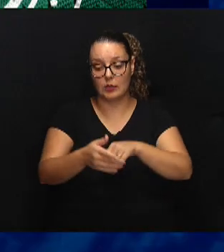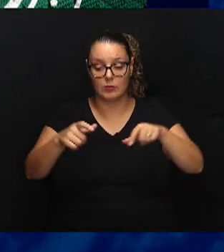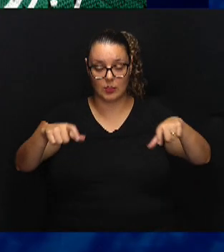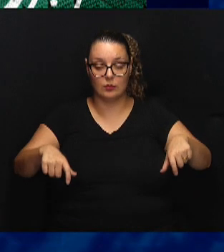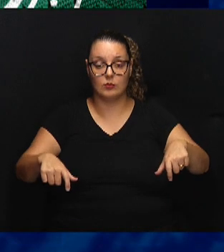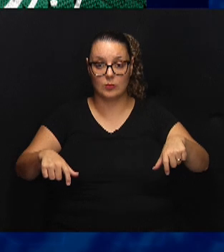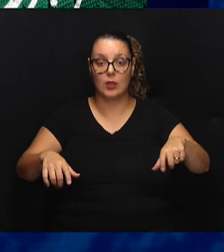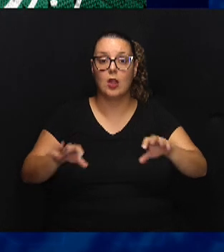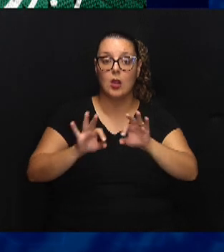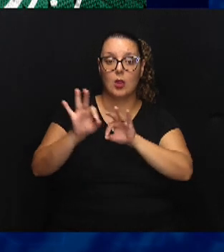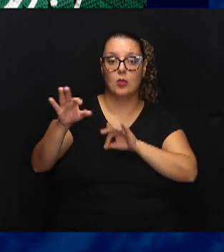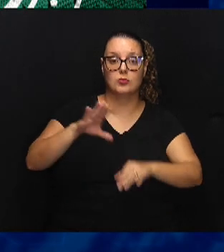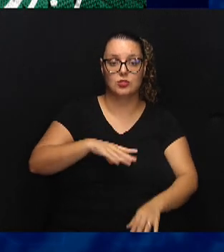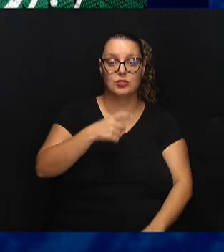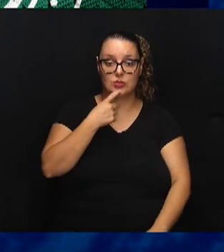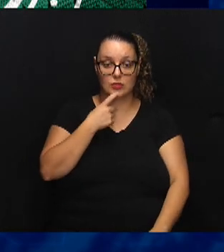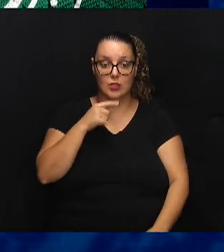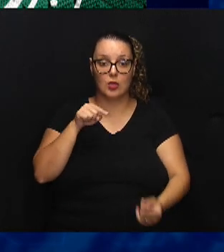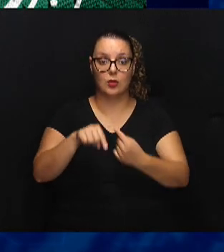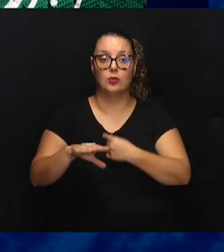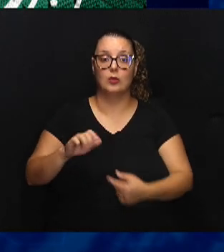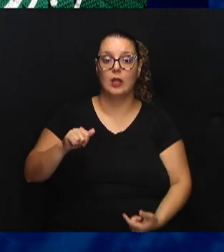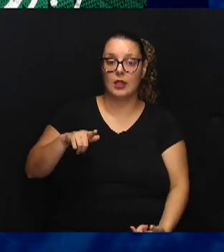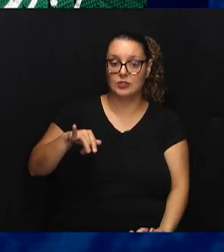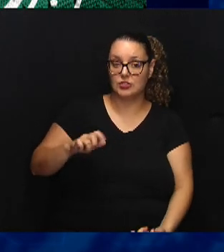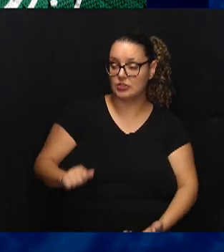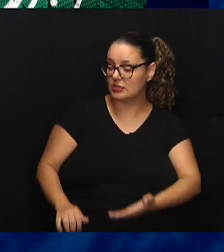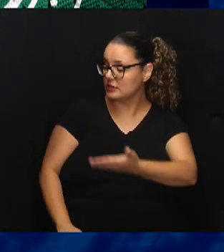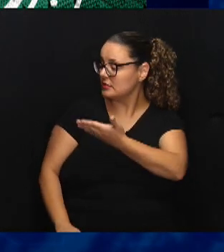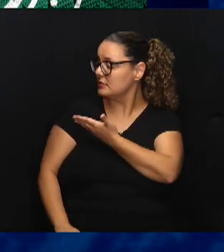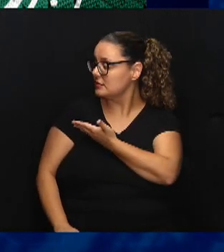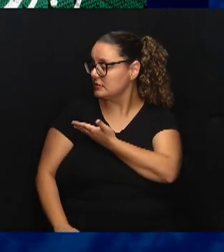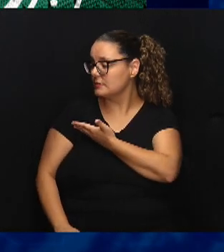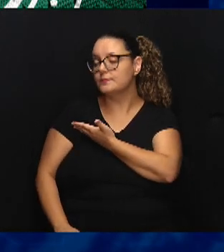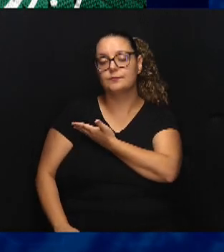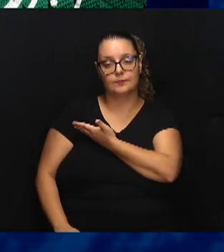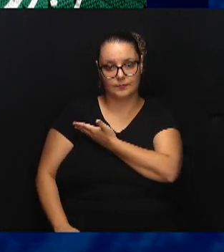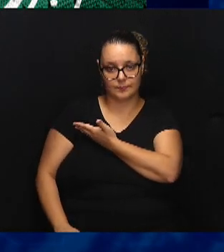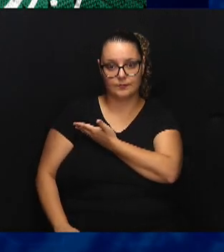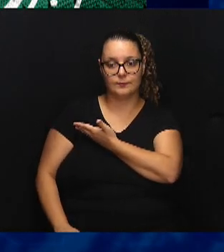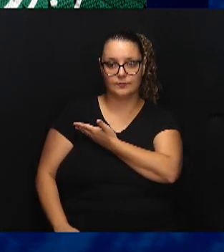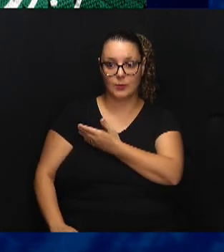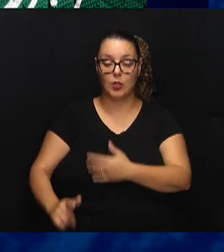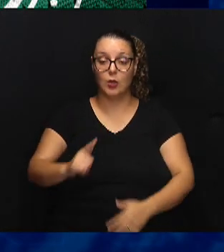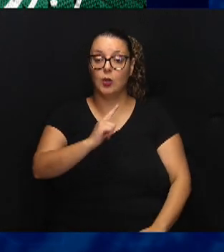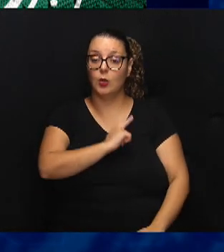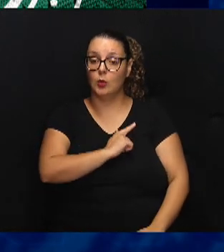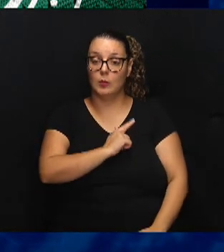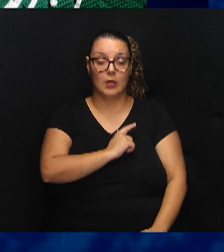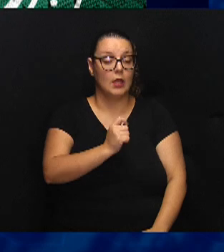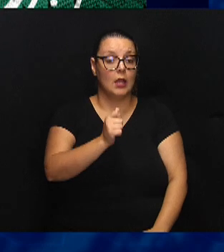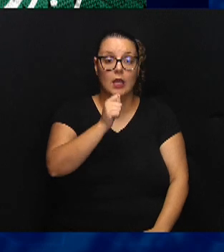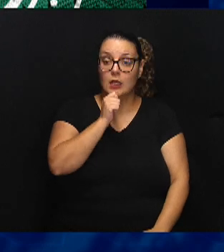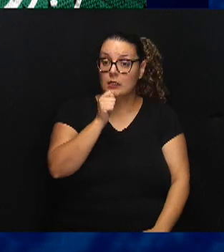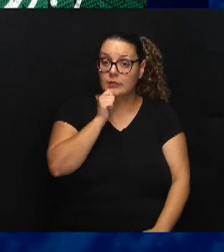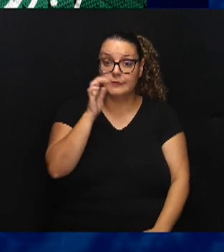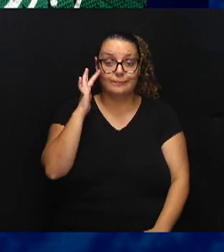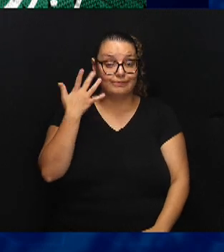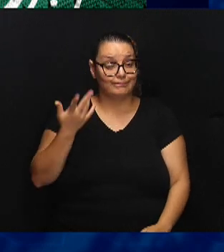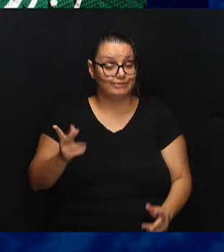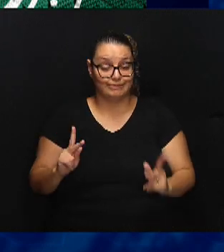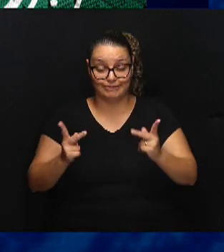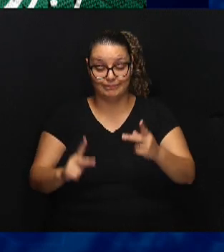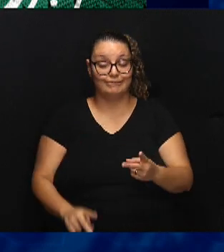fora de casa contra o Caxias. Você vê o confronto aí na sua tela. O Bugre, que ainda não sabe o que é vitória,